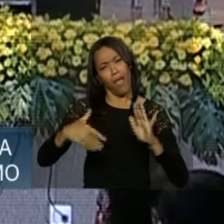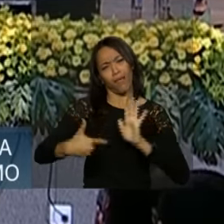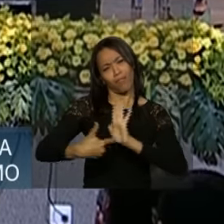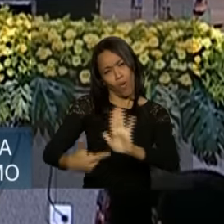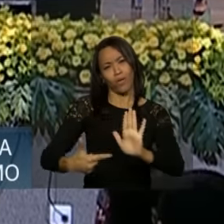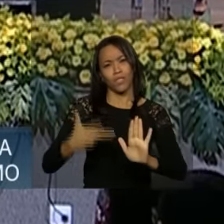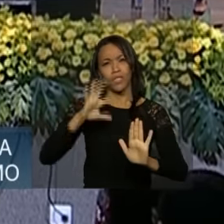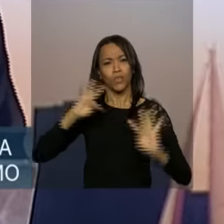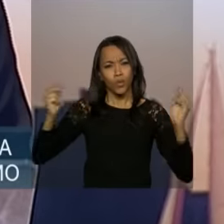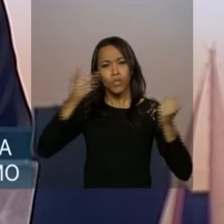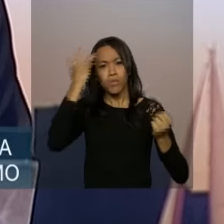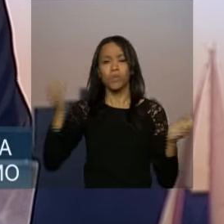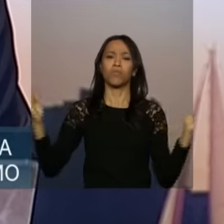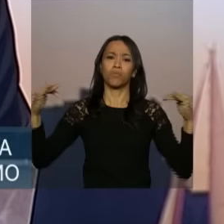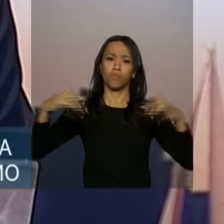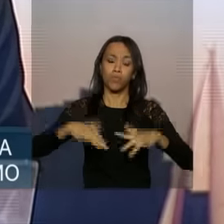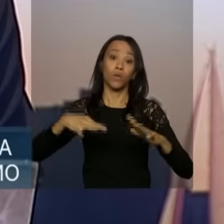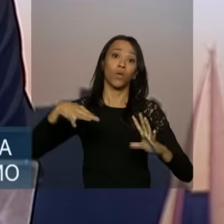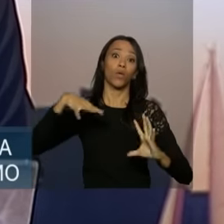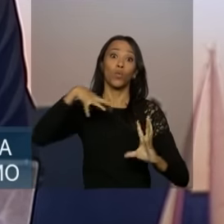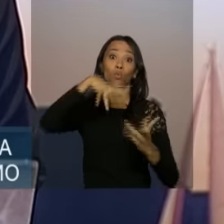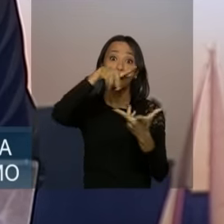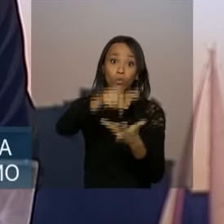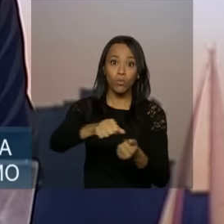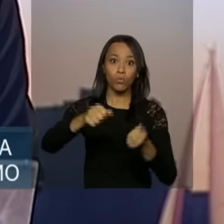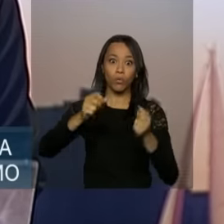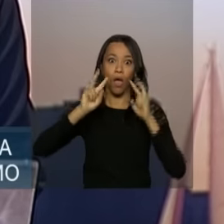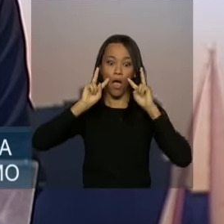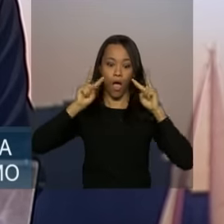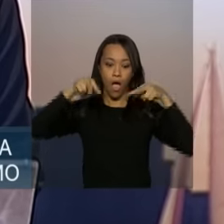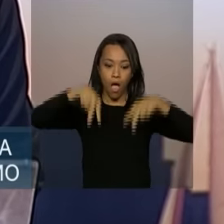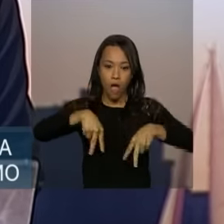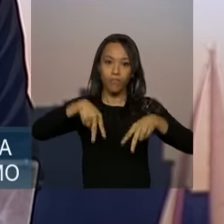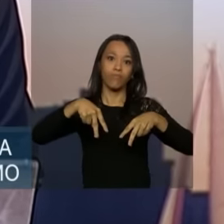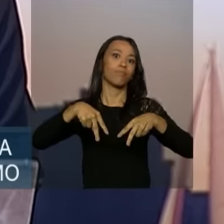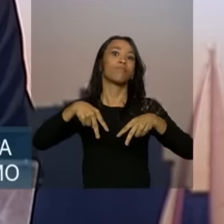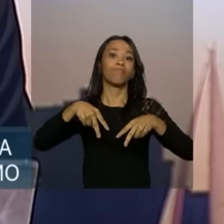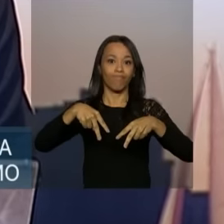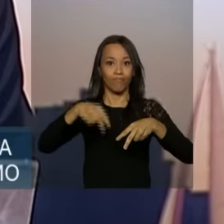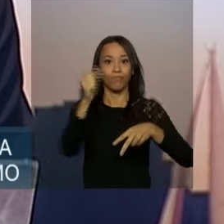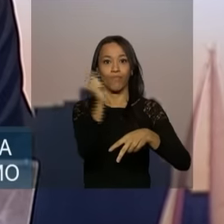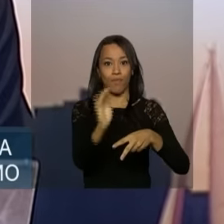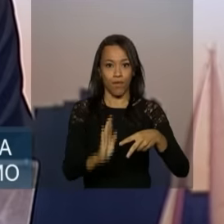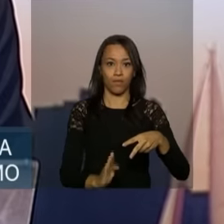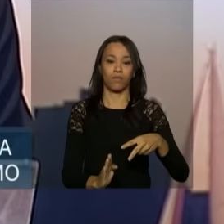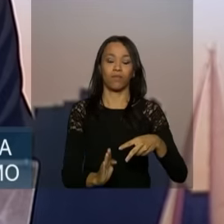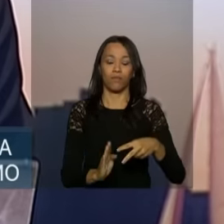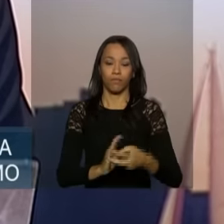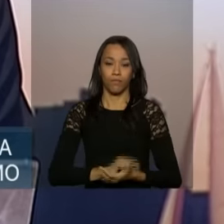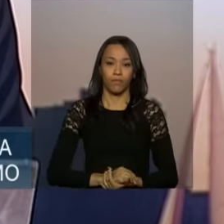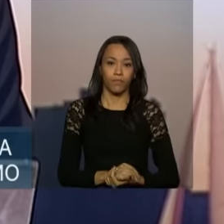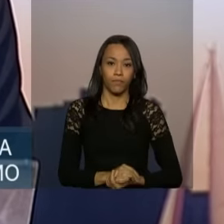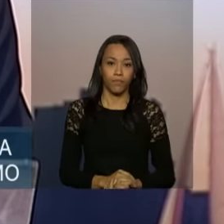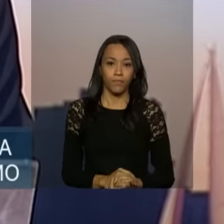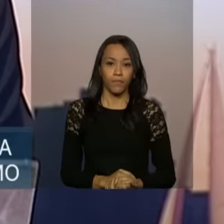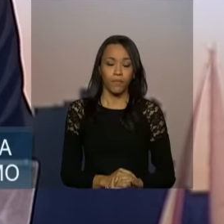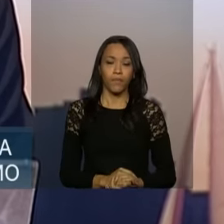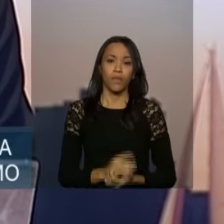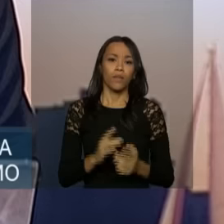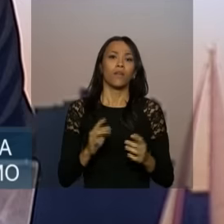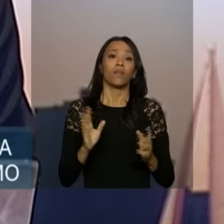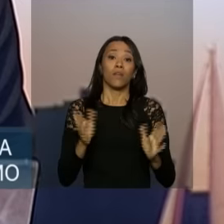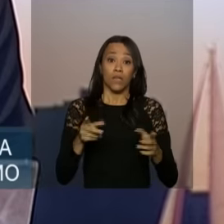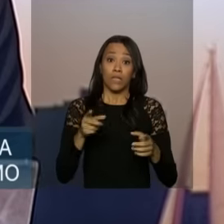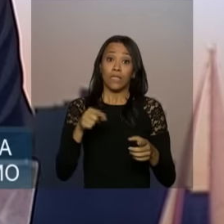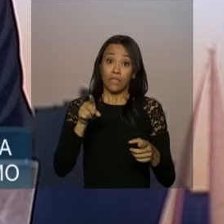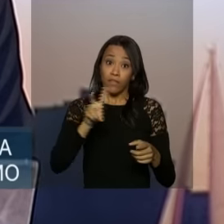virão. E os olhos do mundo também já se estão dirigindo ao Brasil. Estão dirigidos ao